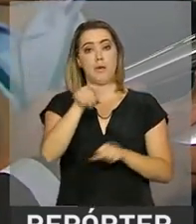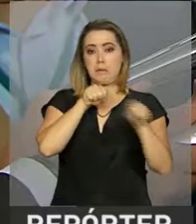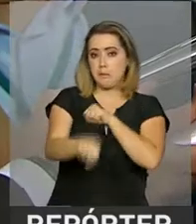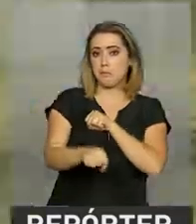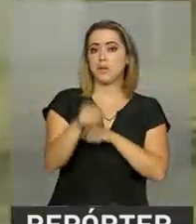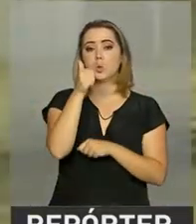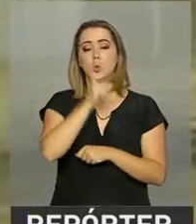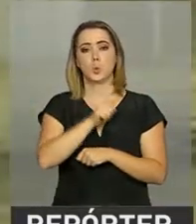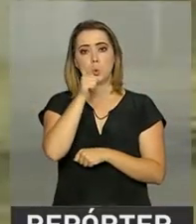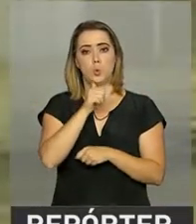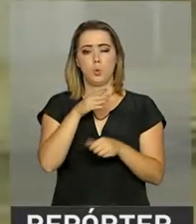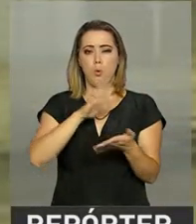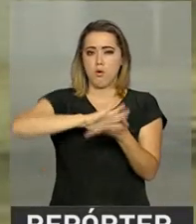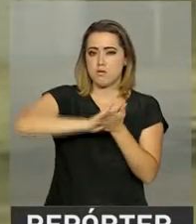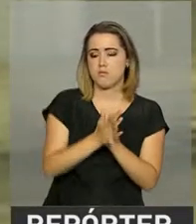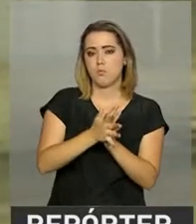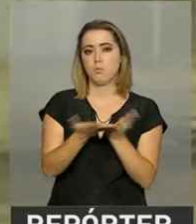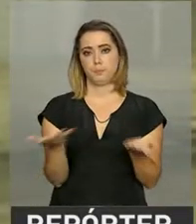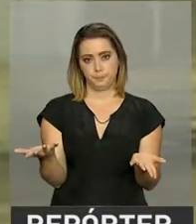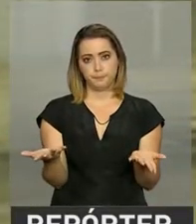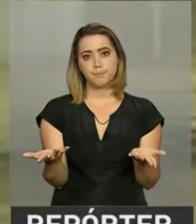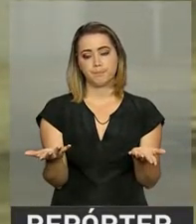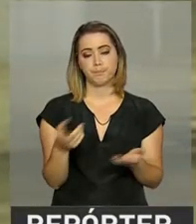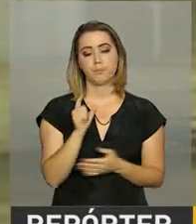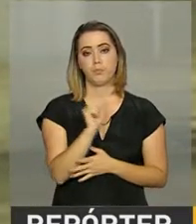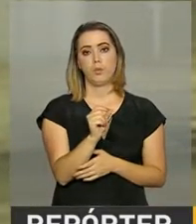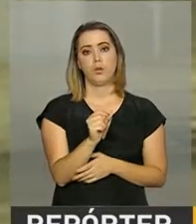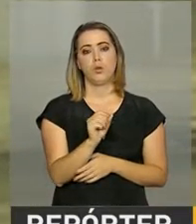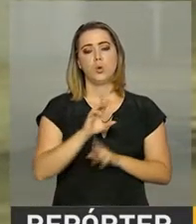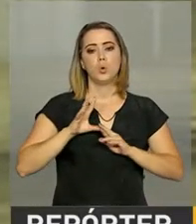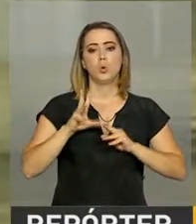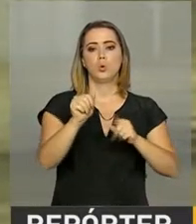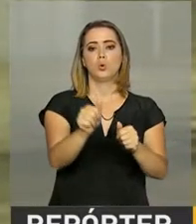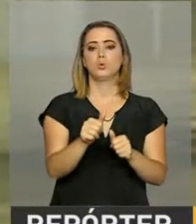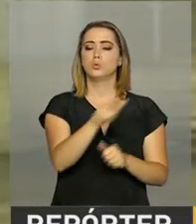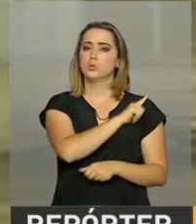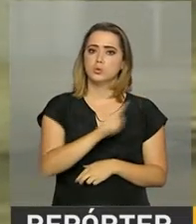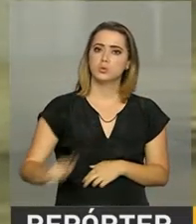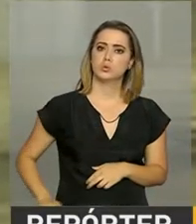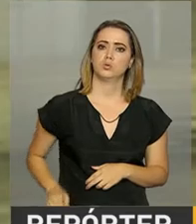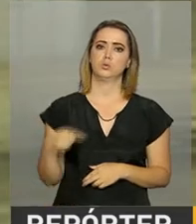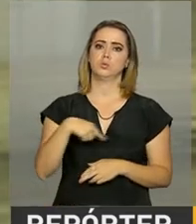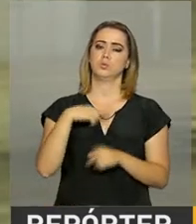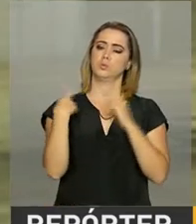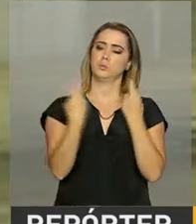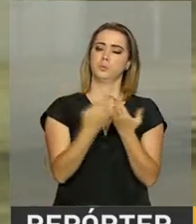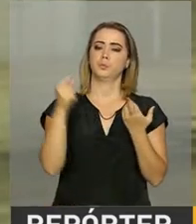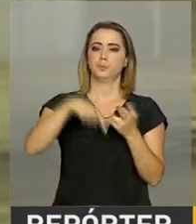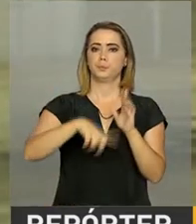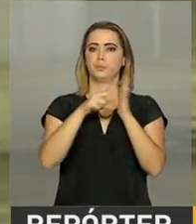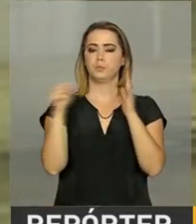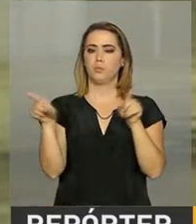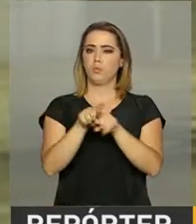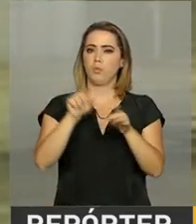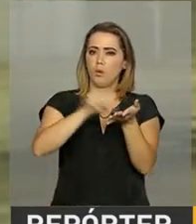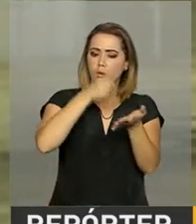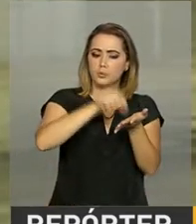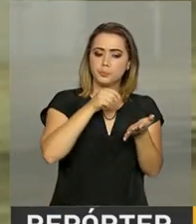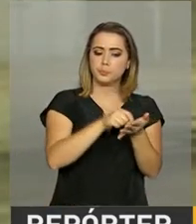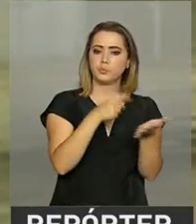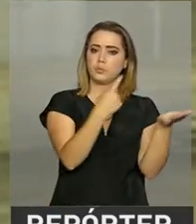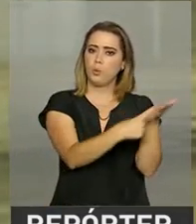agressor de mulher. Os 9 governadores e vice-governadoras que se reuniram com o presidente Michel Temer aqui no Palácio do Planalto também assinaram um